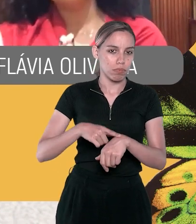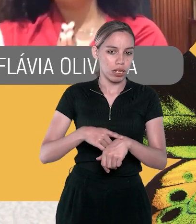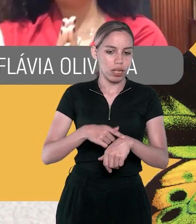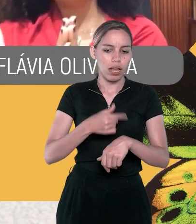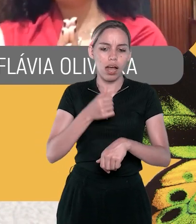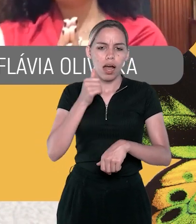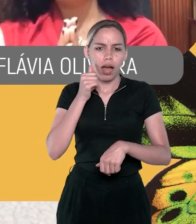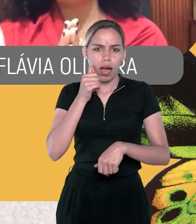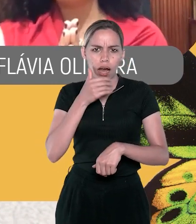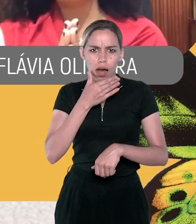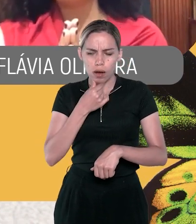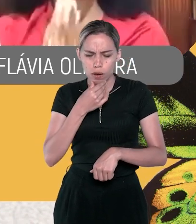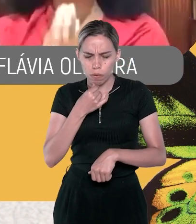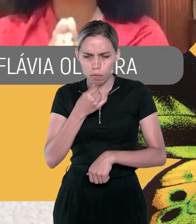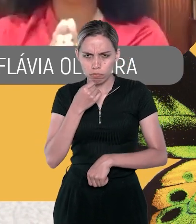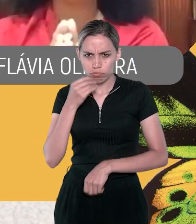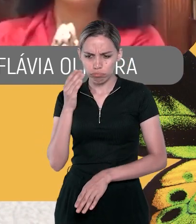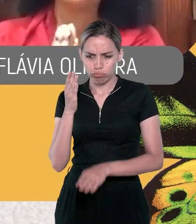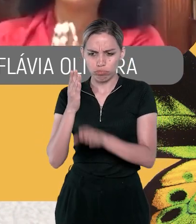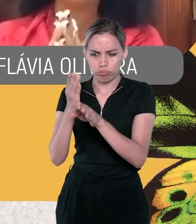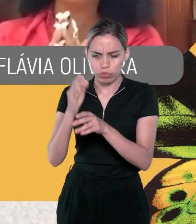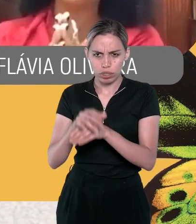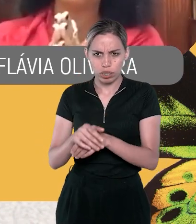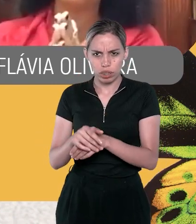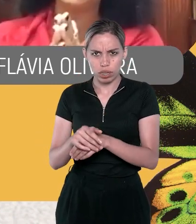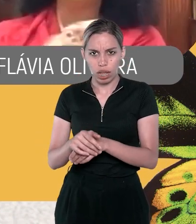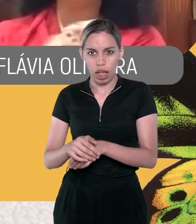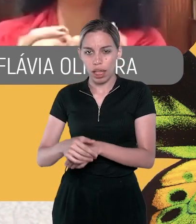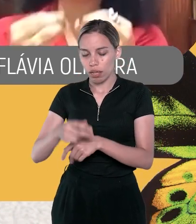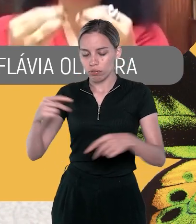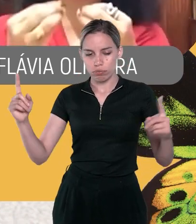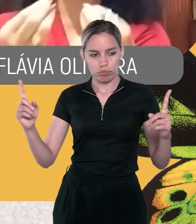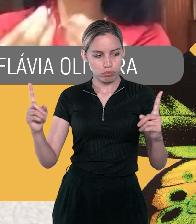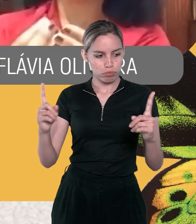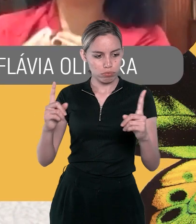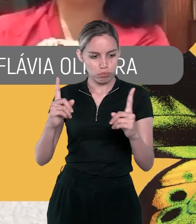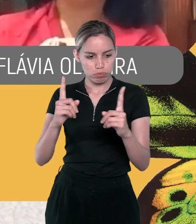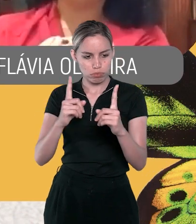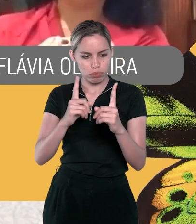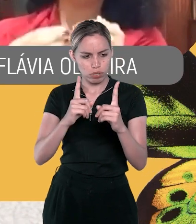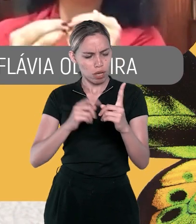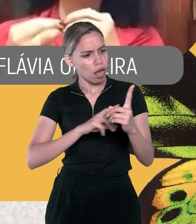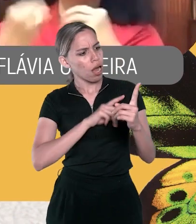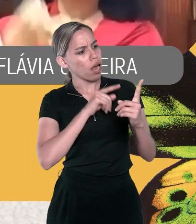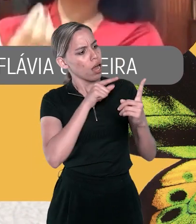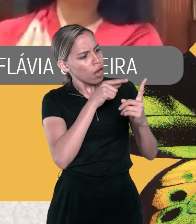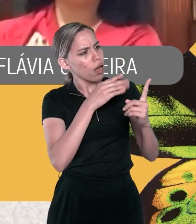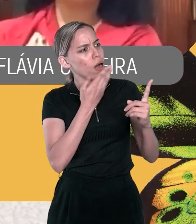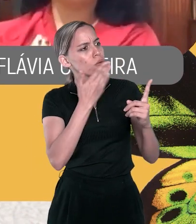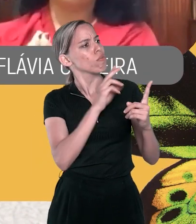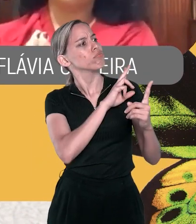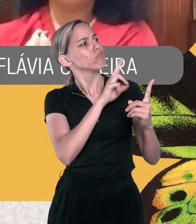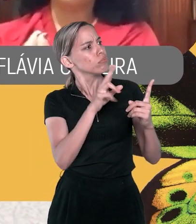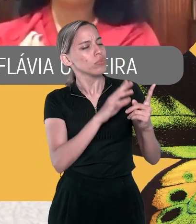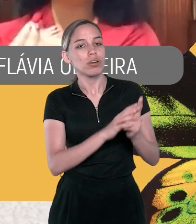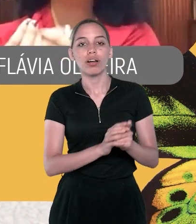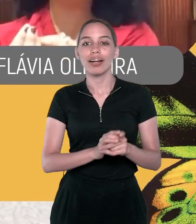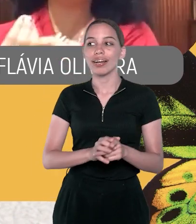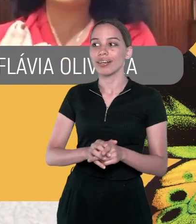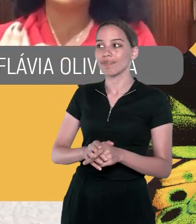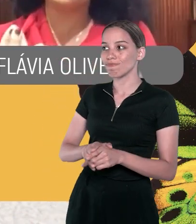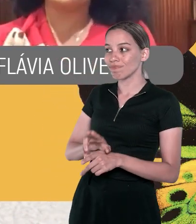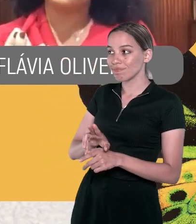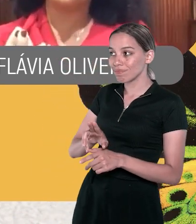reconhecido, a pessoa que o reconhece pergunta o nome. Então, ele ganha um nome. E o nome é